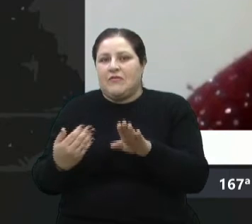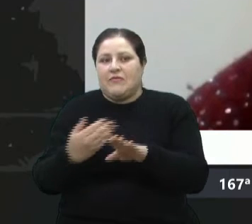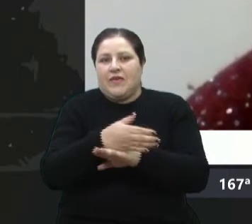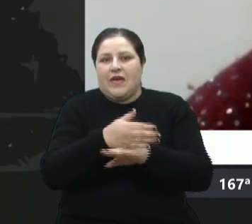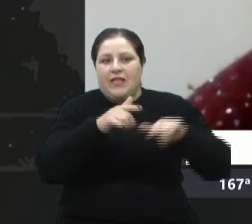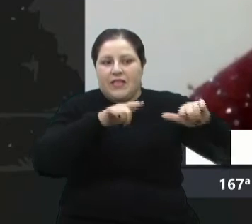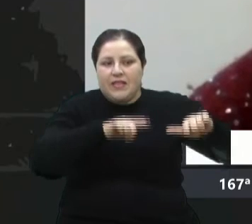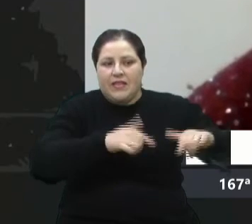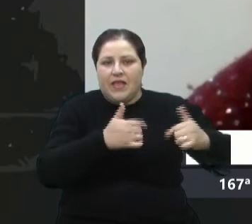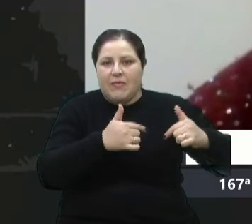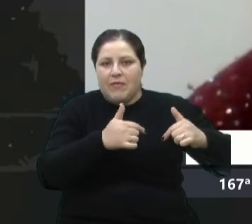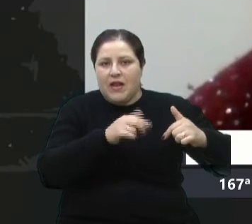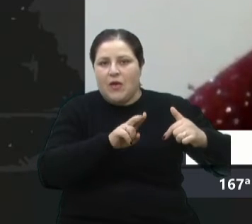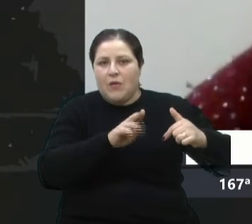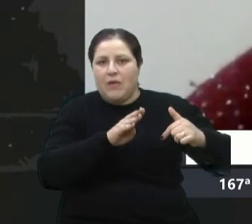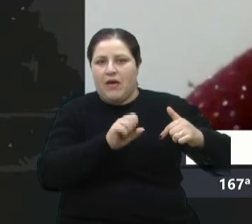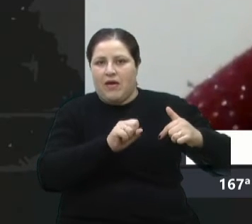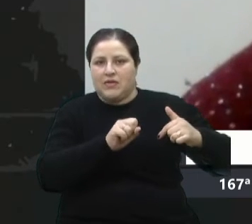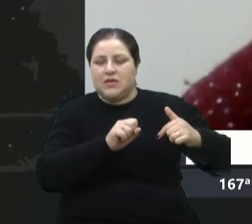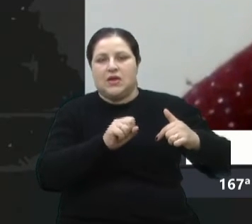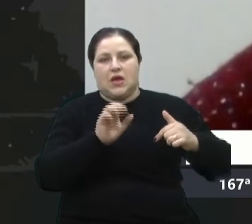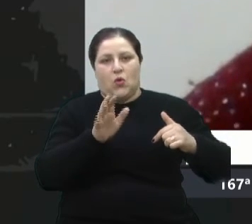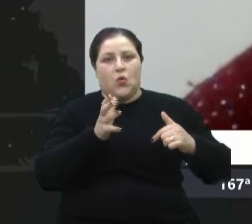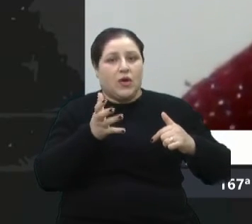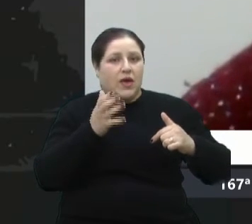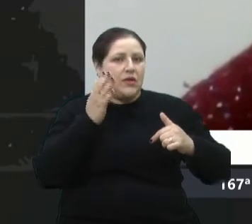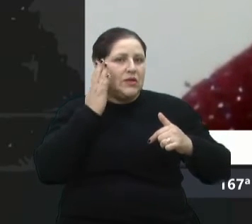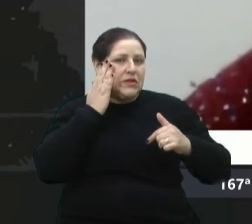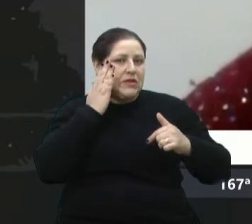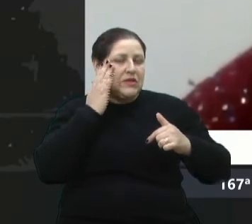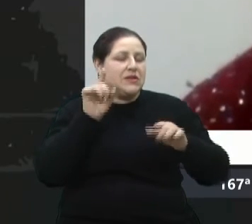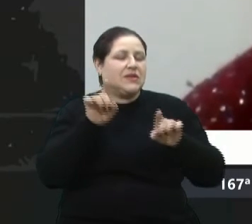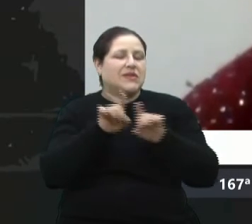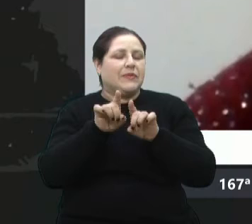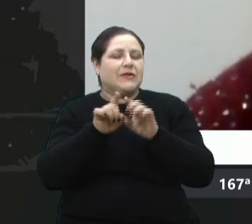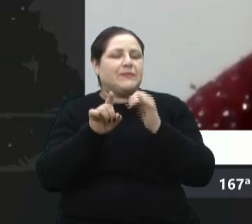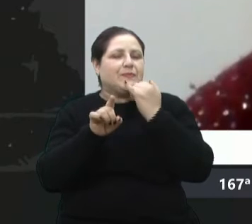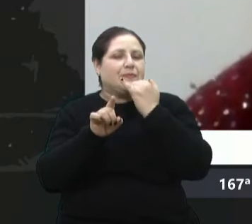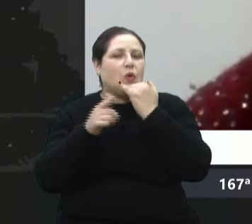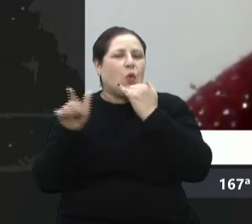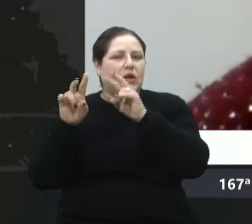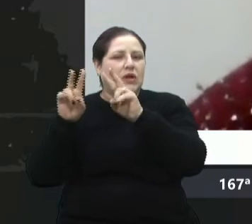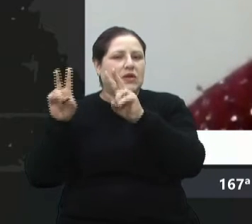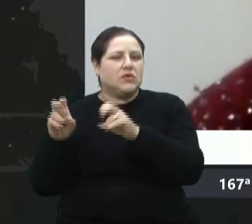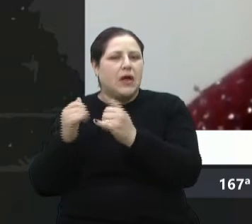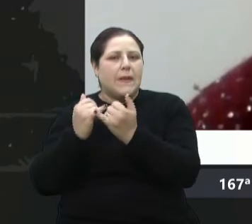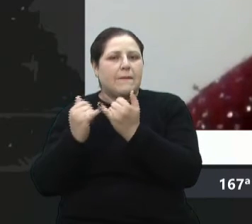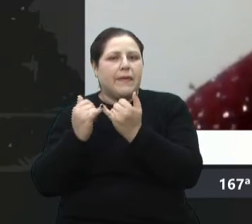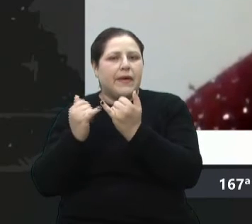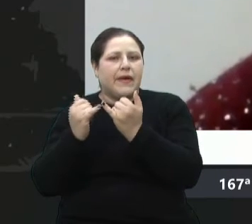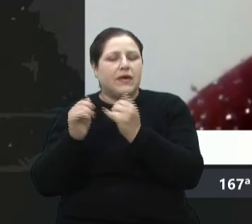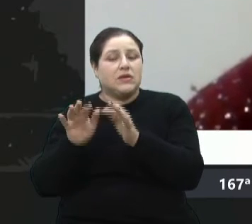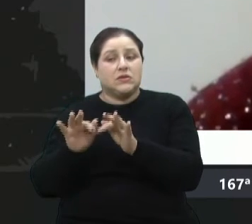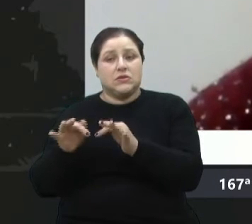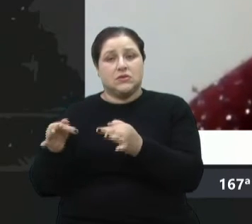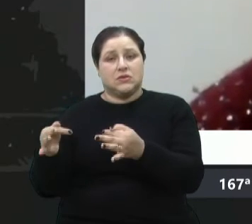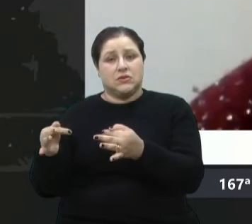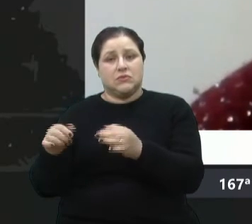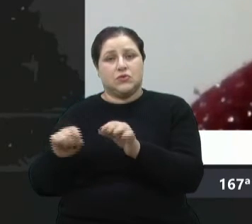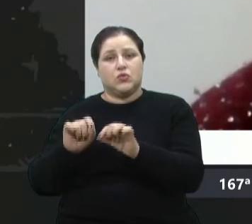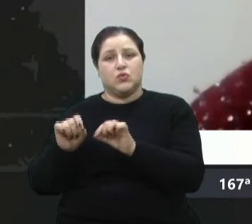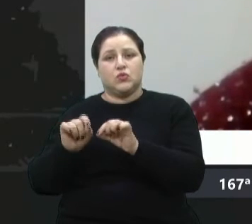unidades básicas de saúde. Mas eu queria fazer também uma outra questão que parece ser tão simples, que é a questão